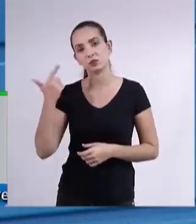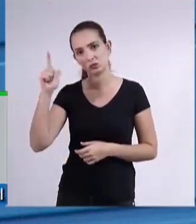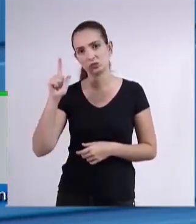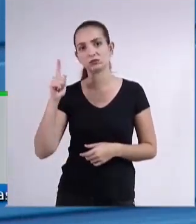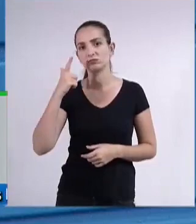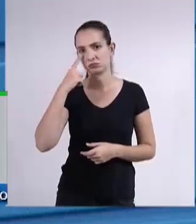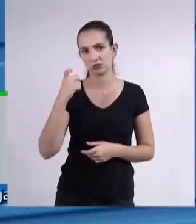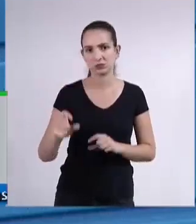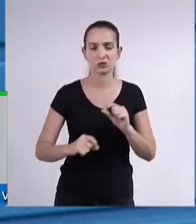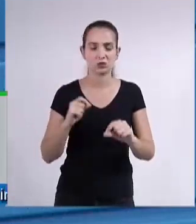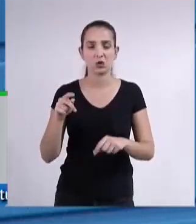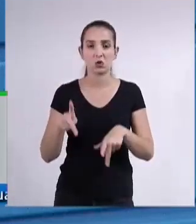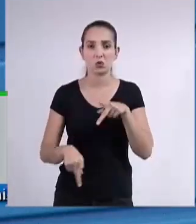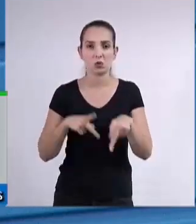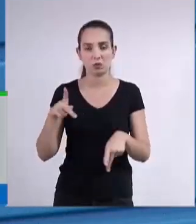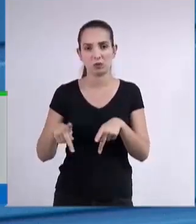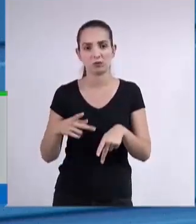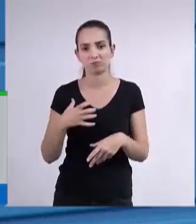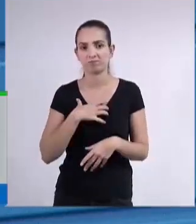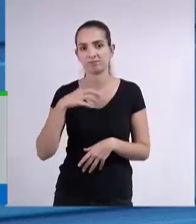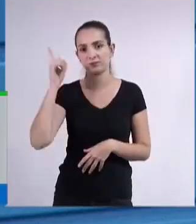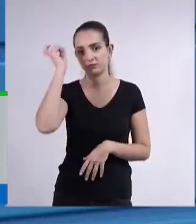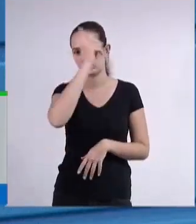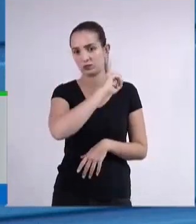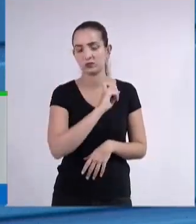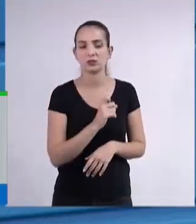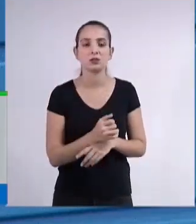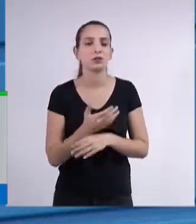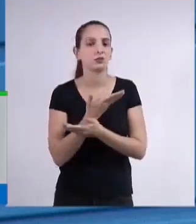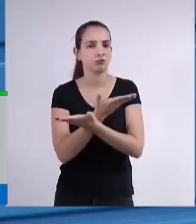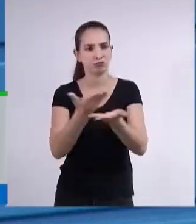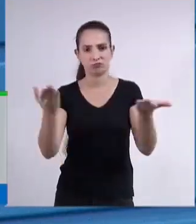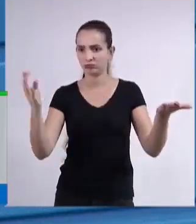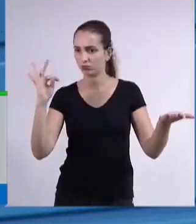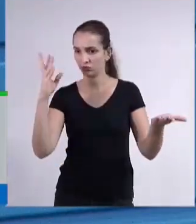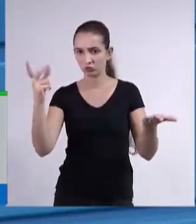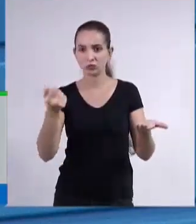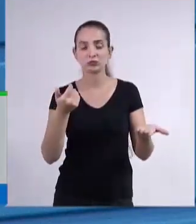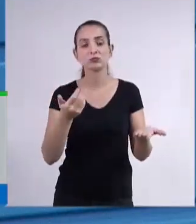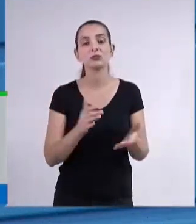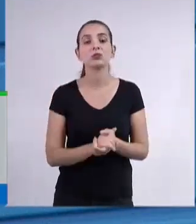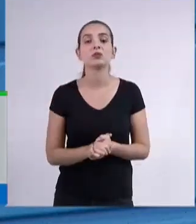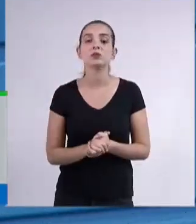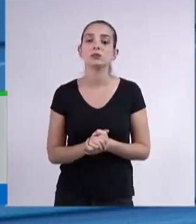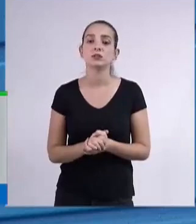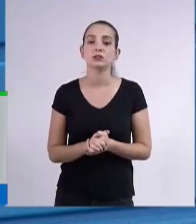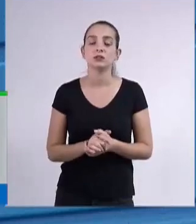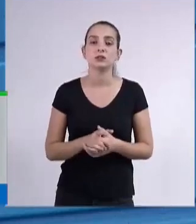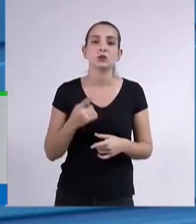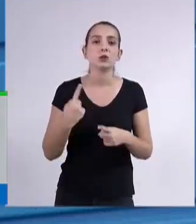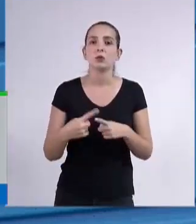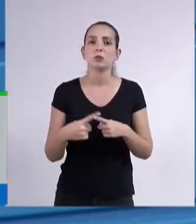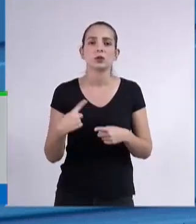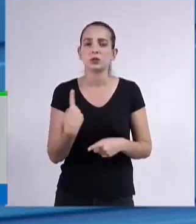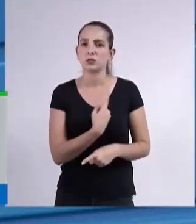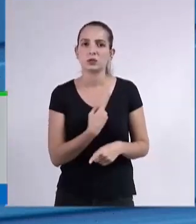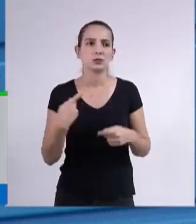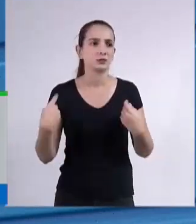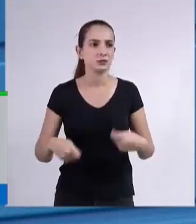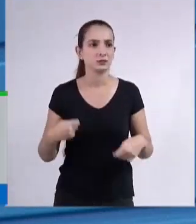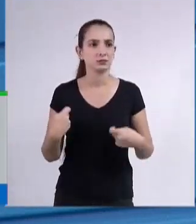que as pessoas têm dificuldade, eu acredito que todas as Vossas Excelências, por que nós temos que